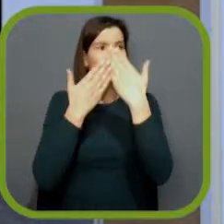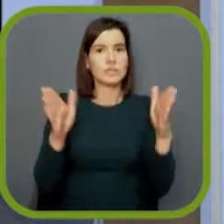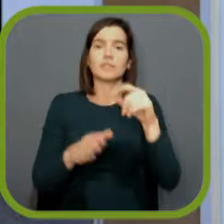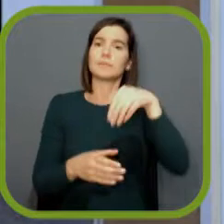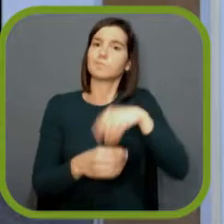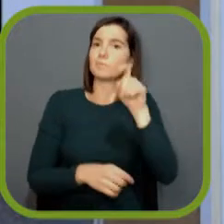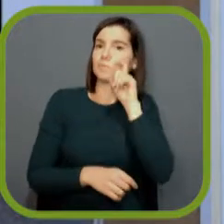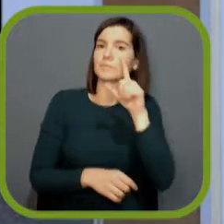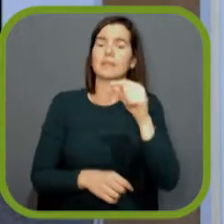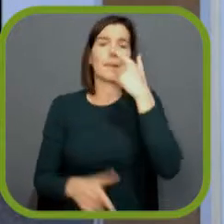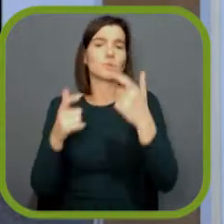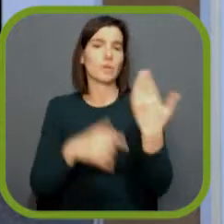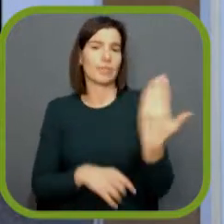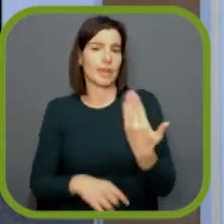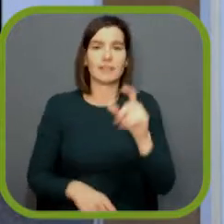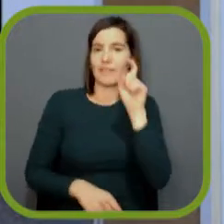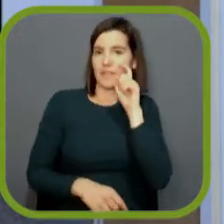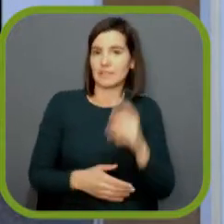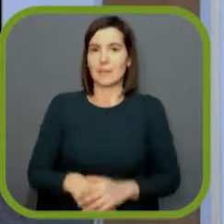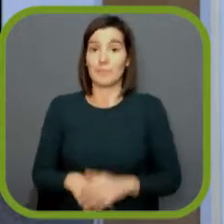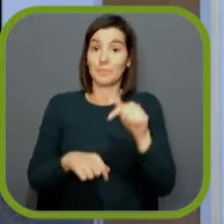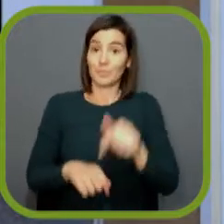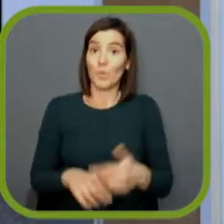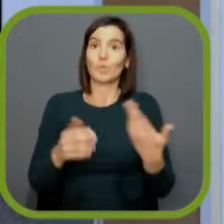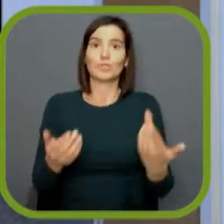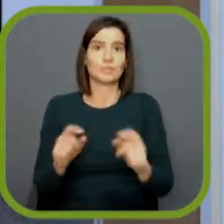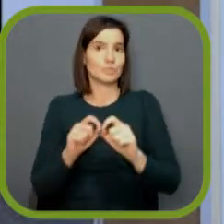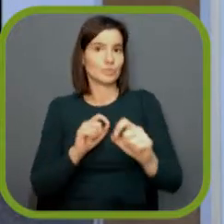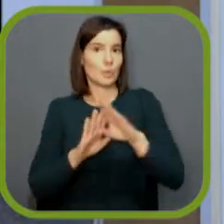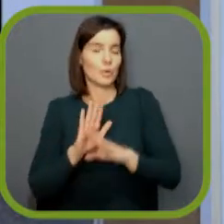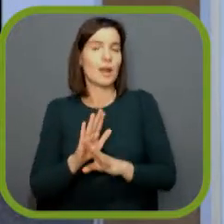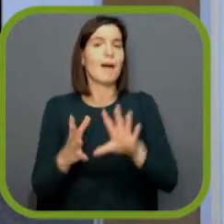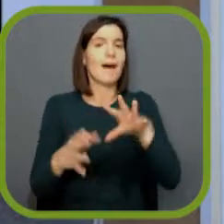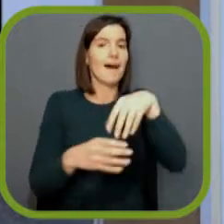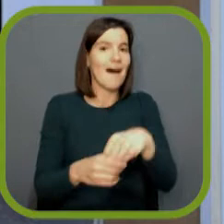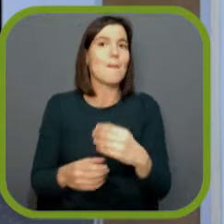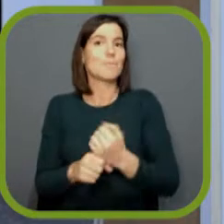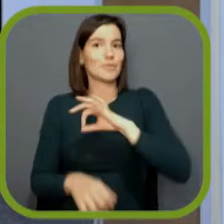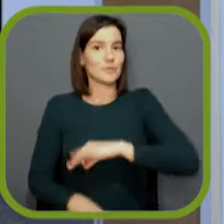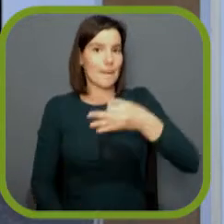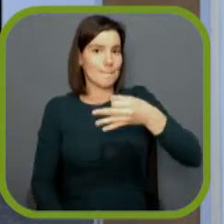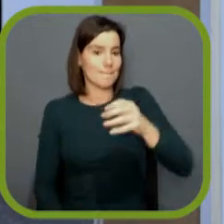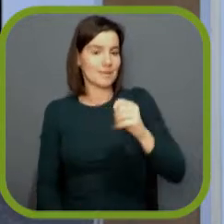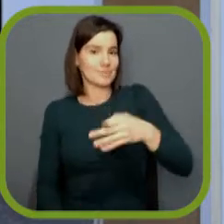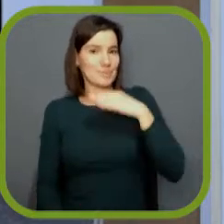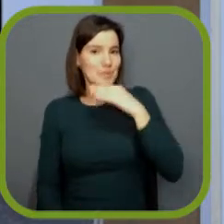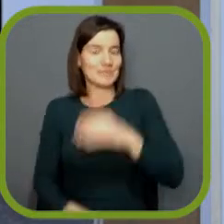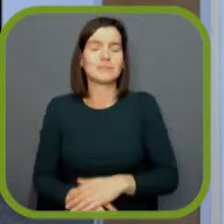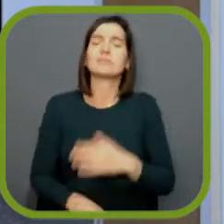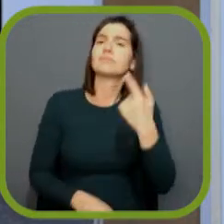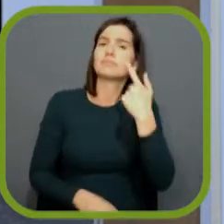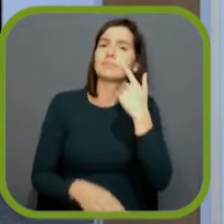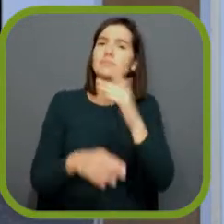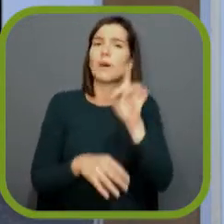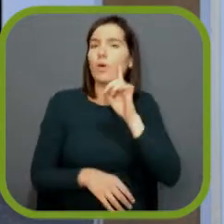democrática, garantir a segurança interna e defender os direitos dos cidadãos. Neste Repórter E2 entramos no mundo dos profissionais da PSP e